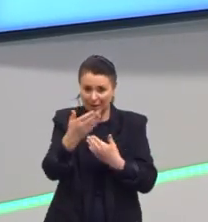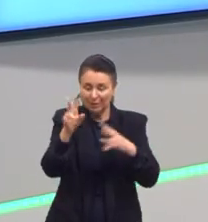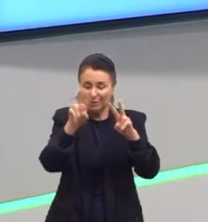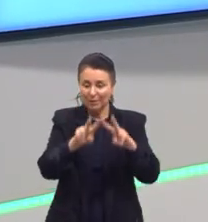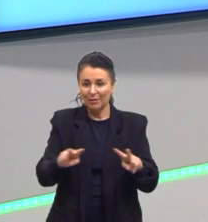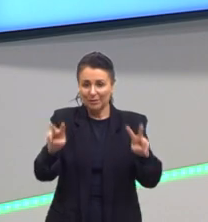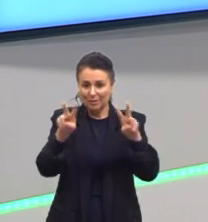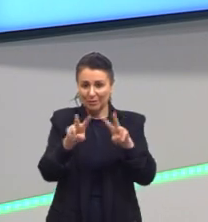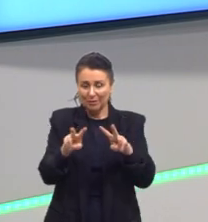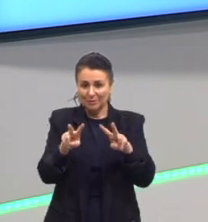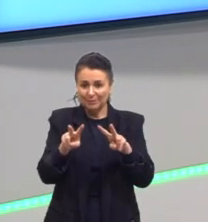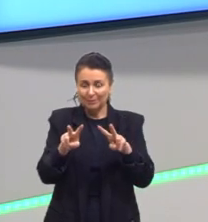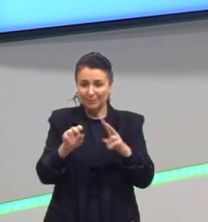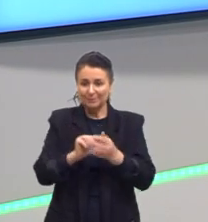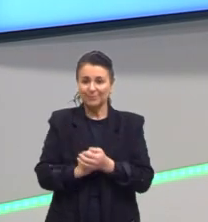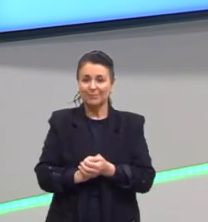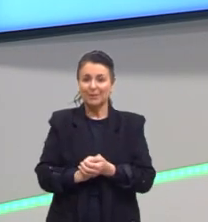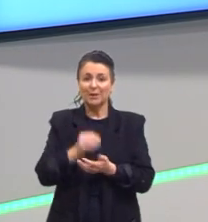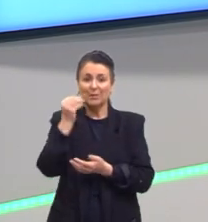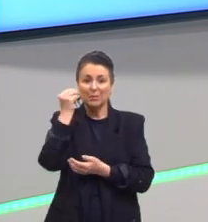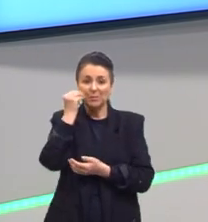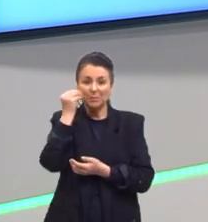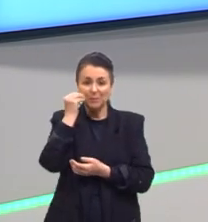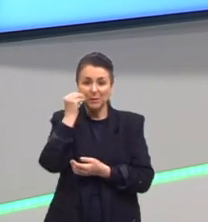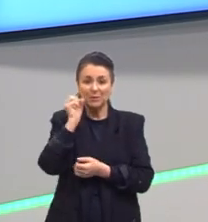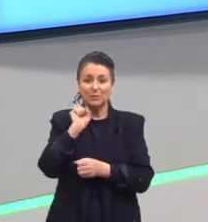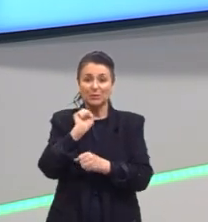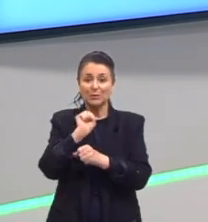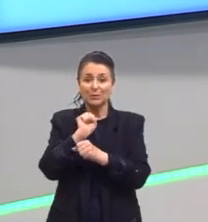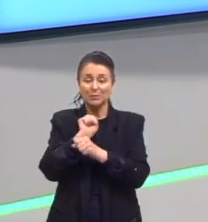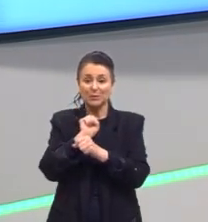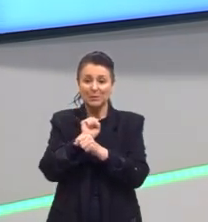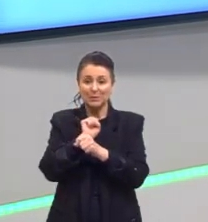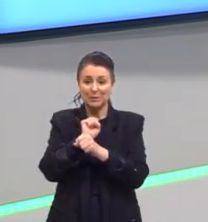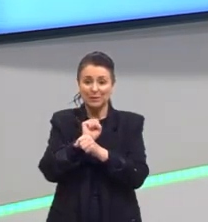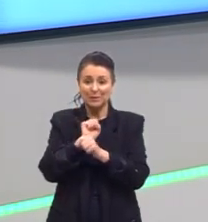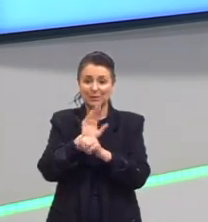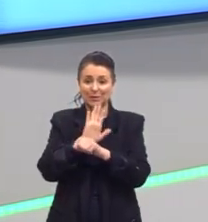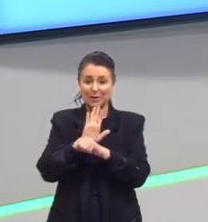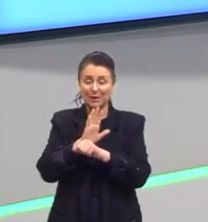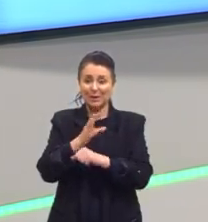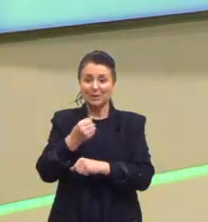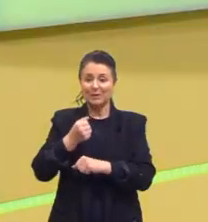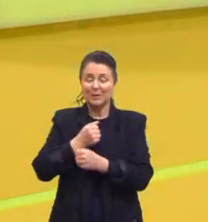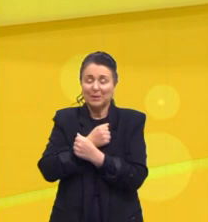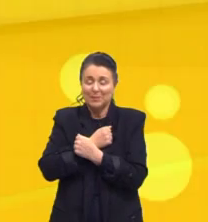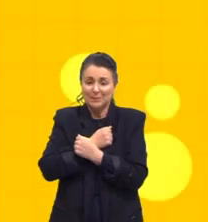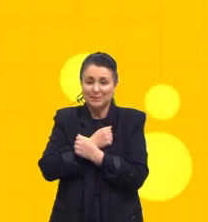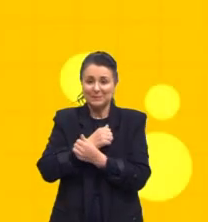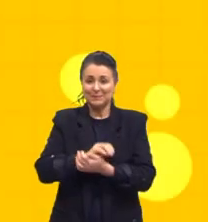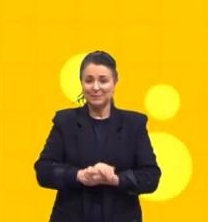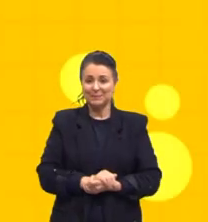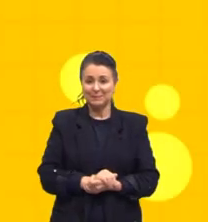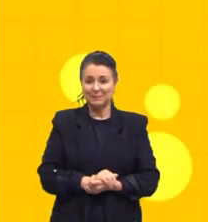a visualização então espero que ajudado um beijo e forte abraço e